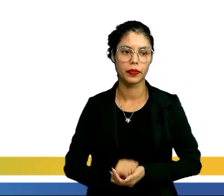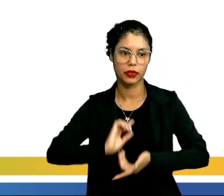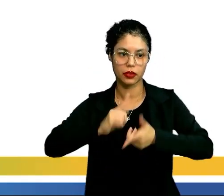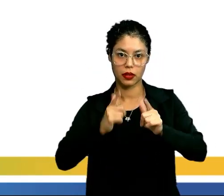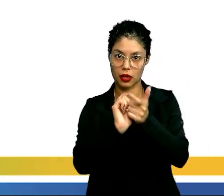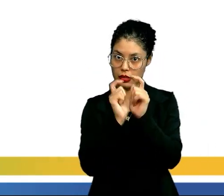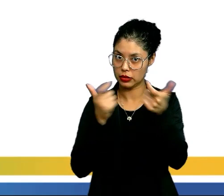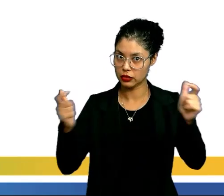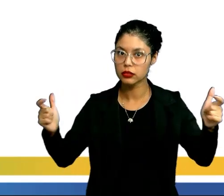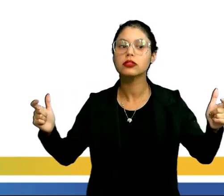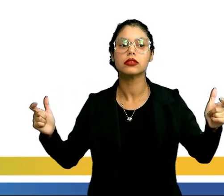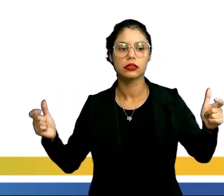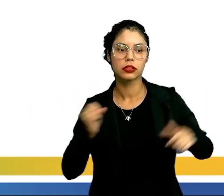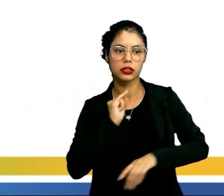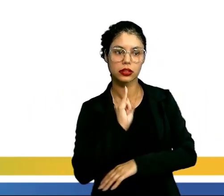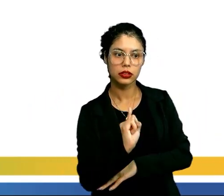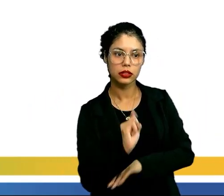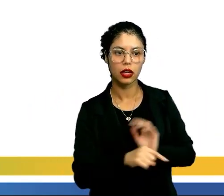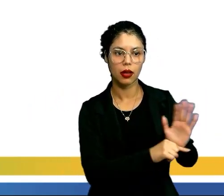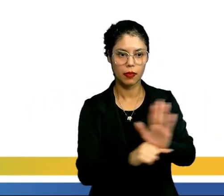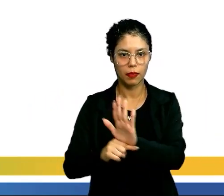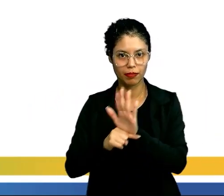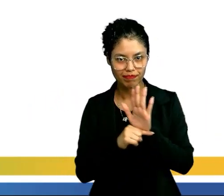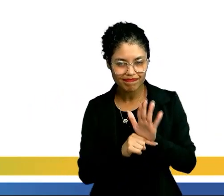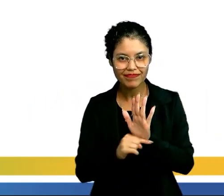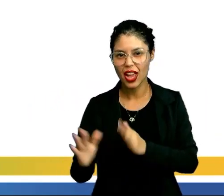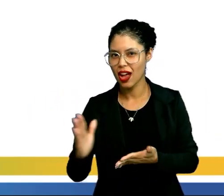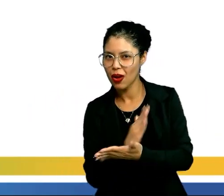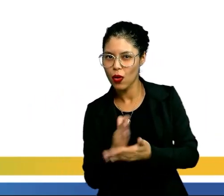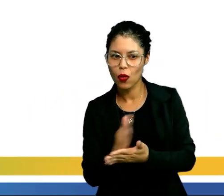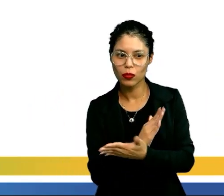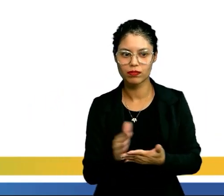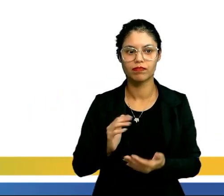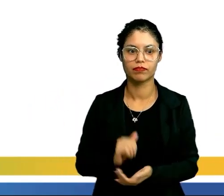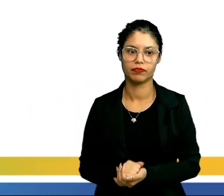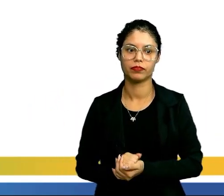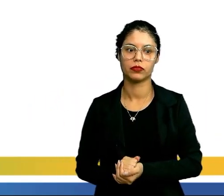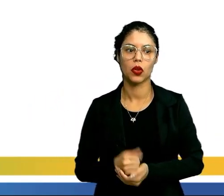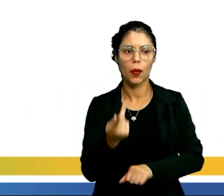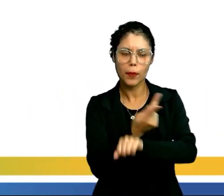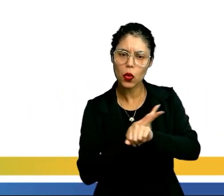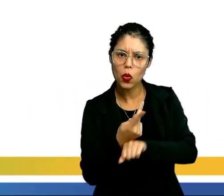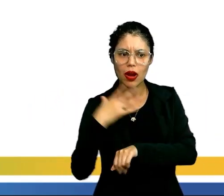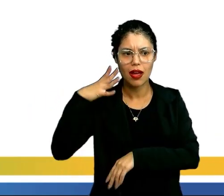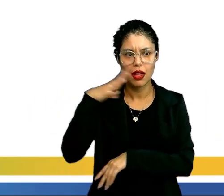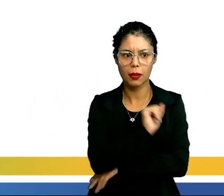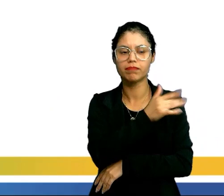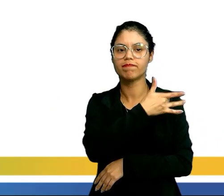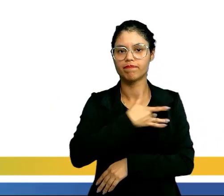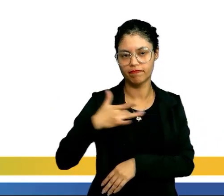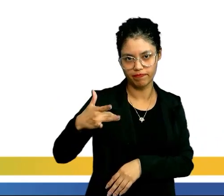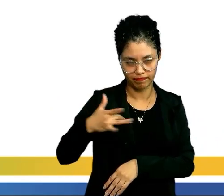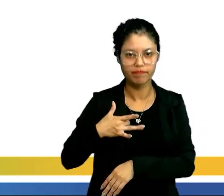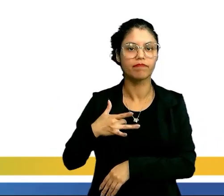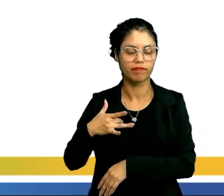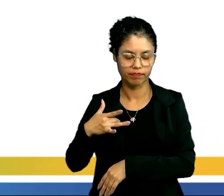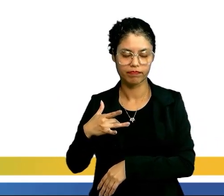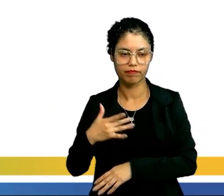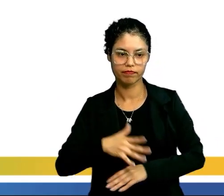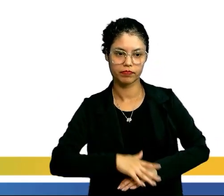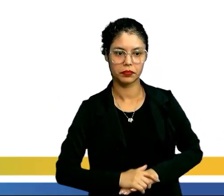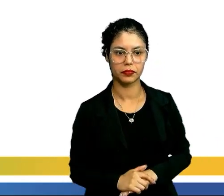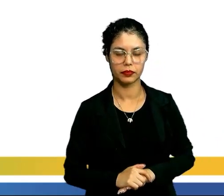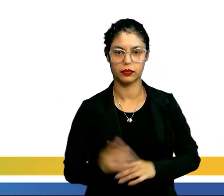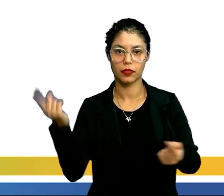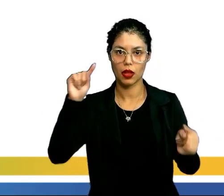letras garrafais. Se você apresentar alguns desses sintomas, procure imediatamente a unidade